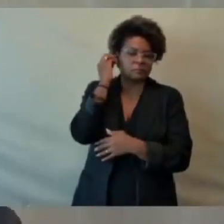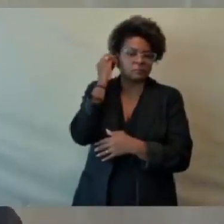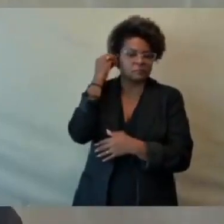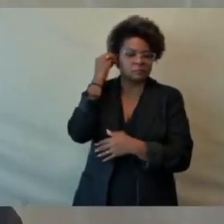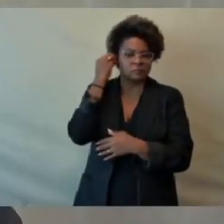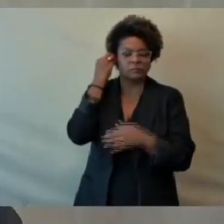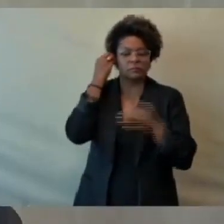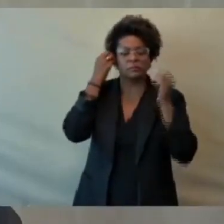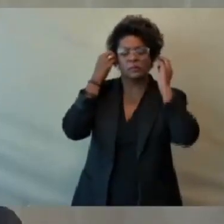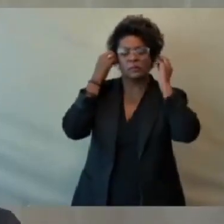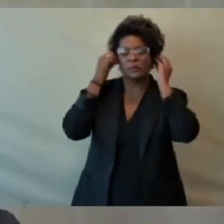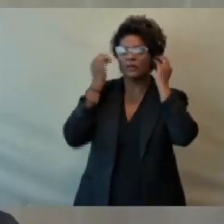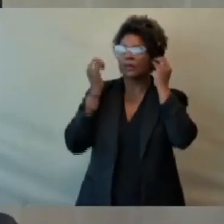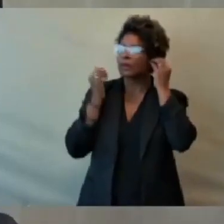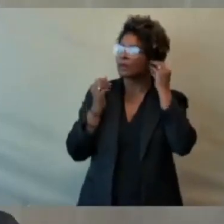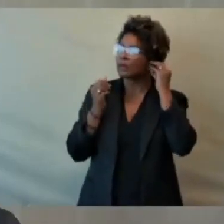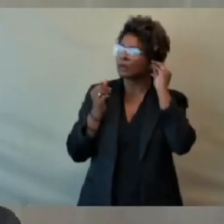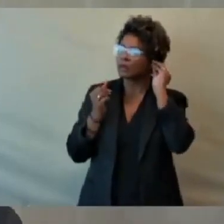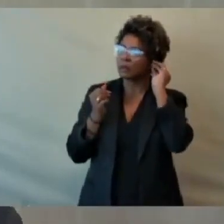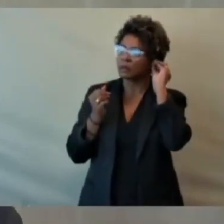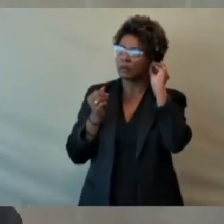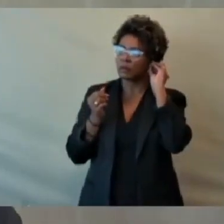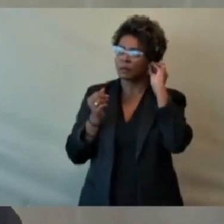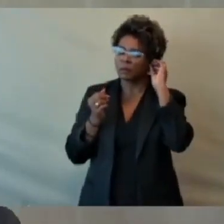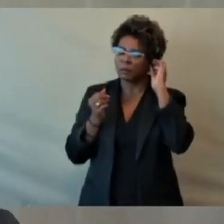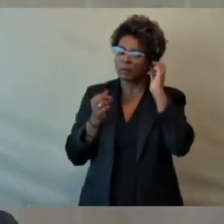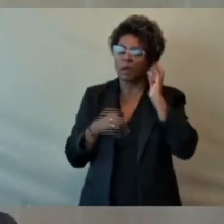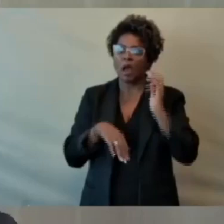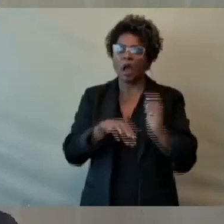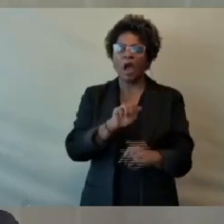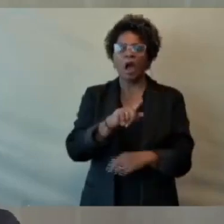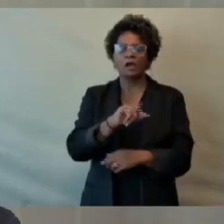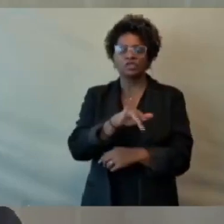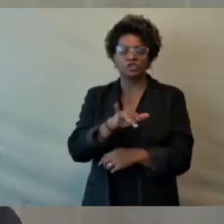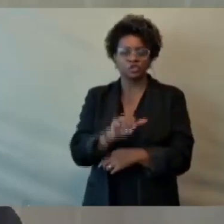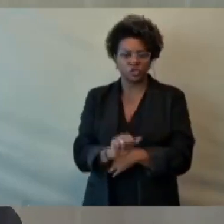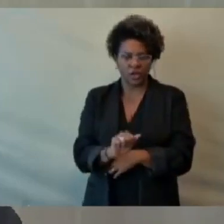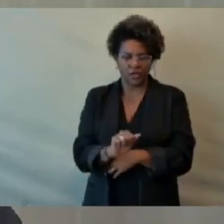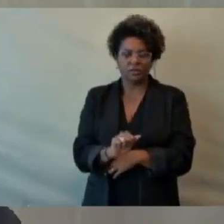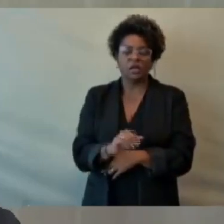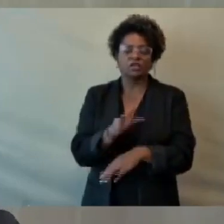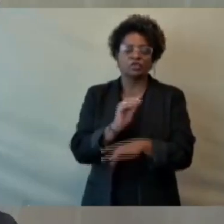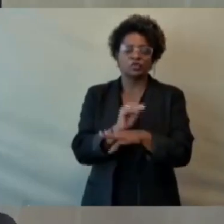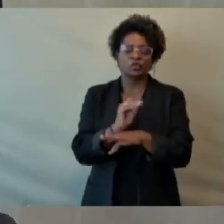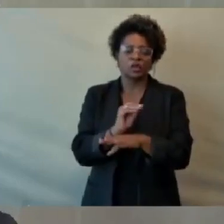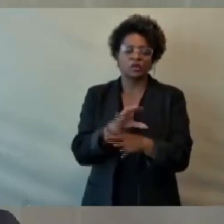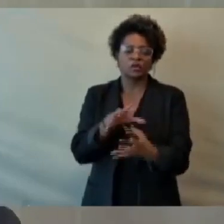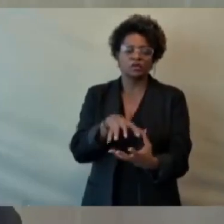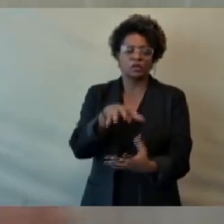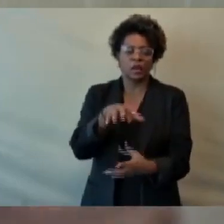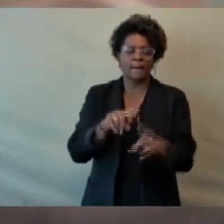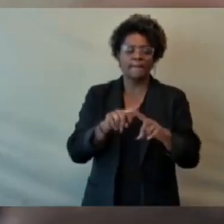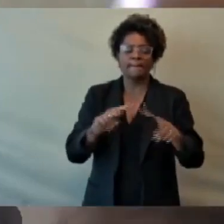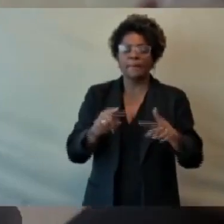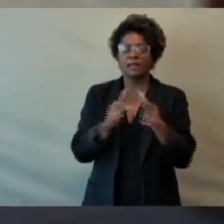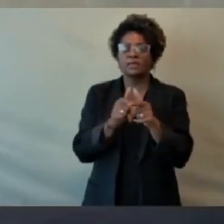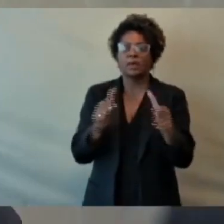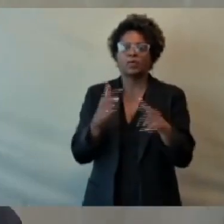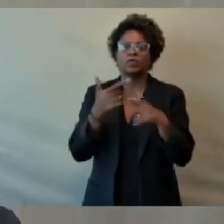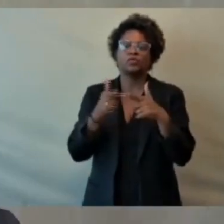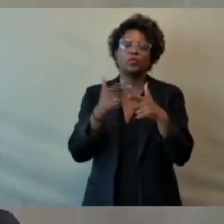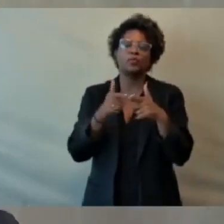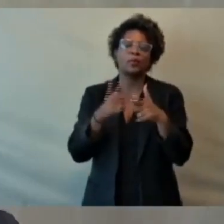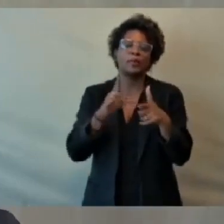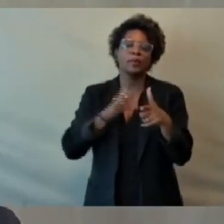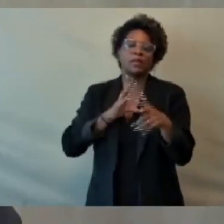problemas que está tendo dentro das residências, não com o fato do cuidador cuidar do